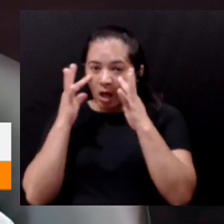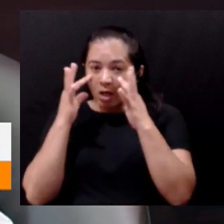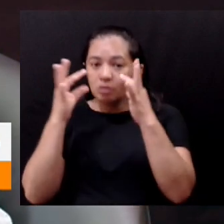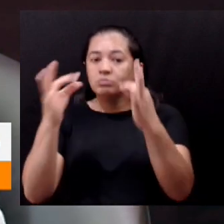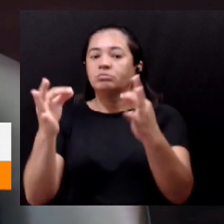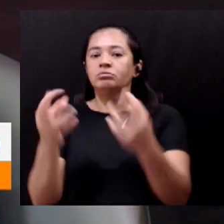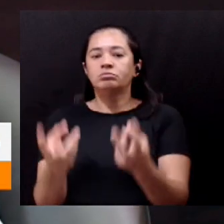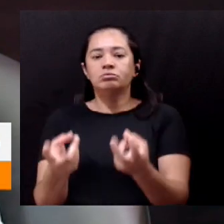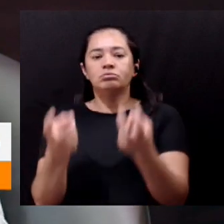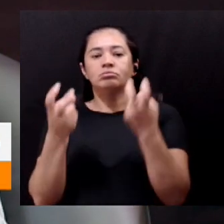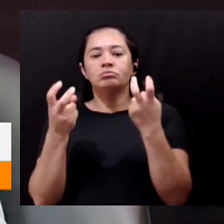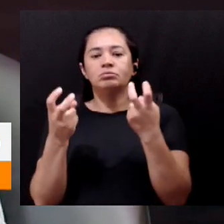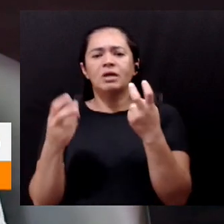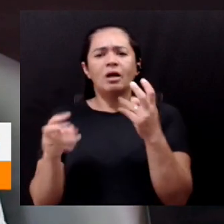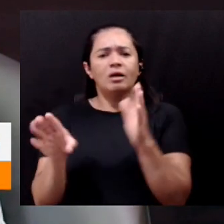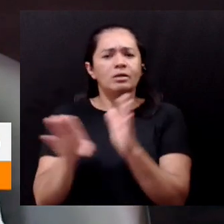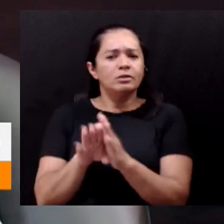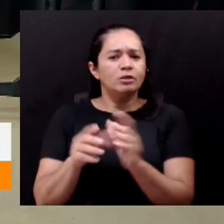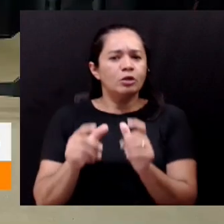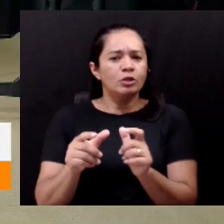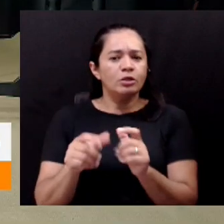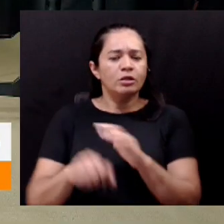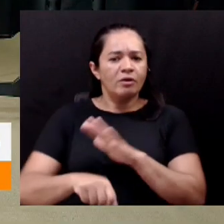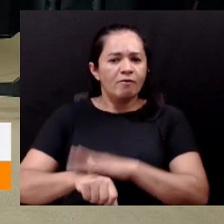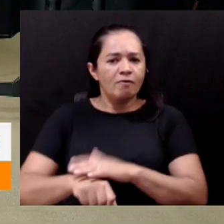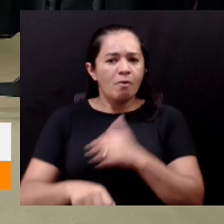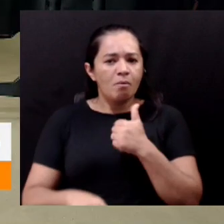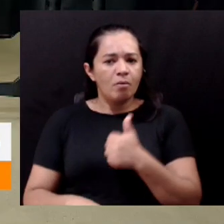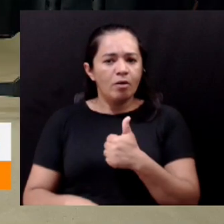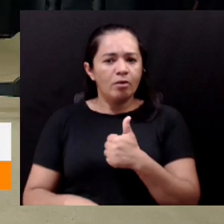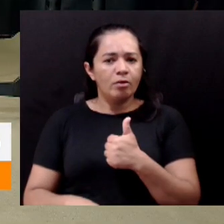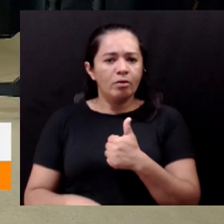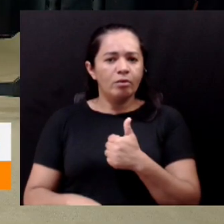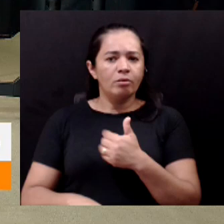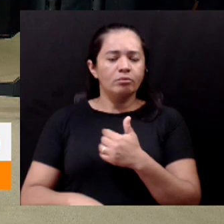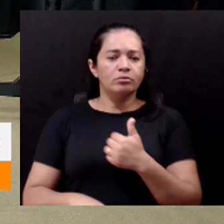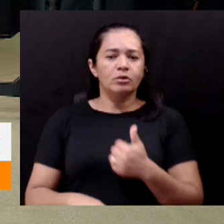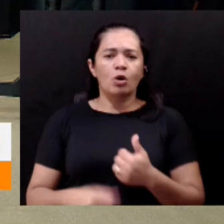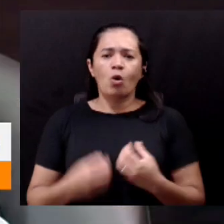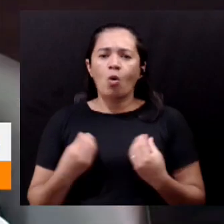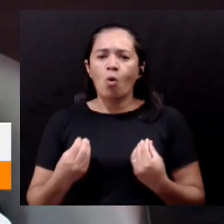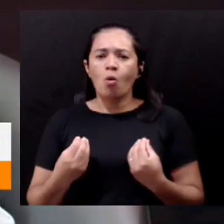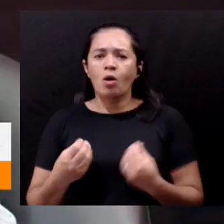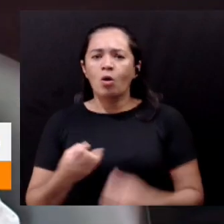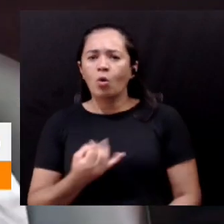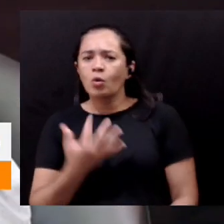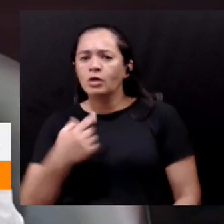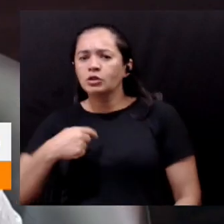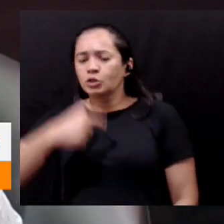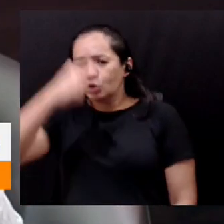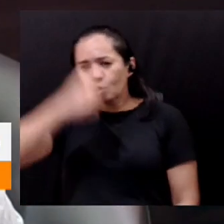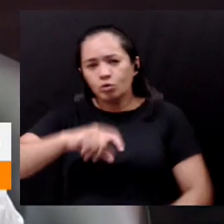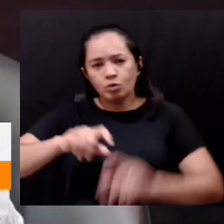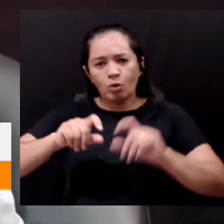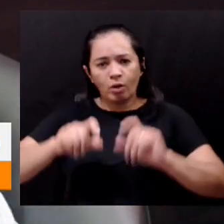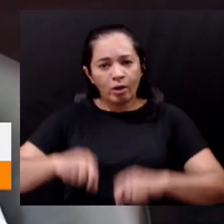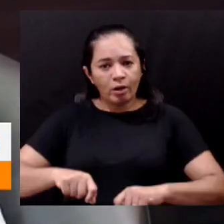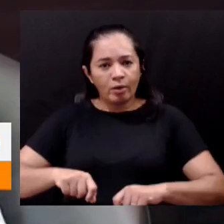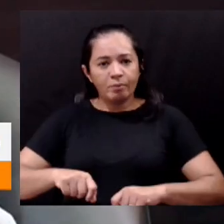que ponto isso está fazendo bem, né? Uhum. E o quanto eu sou capaz disso, tá? Então conhecer a si